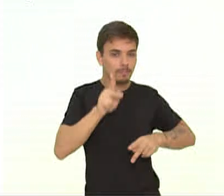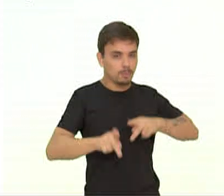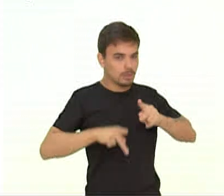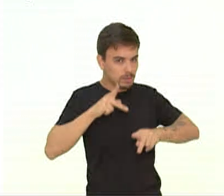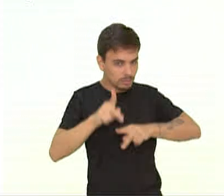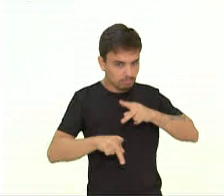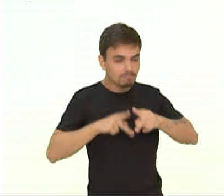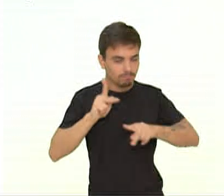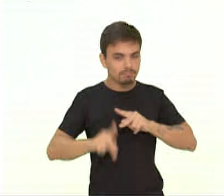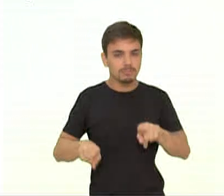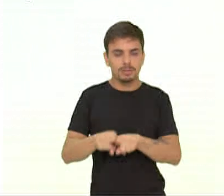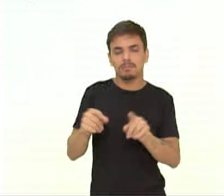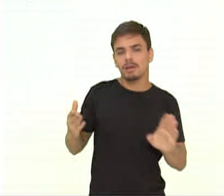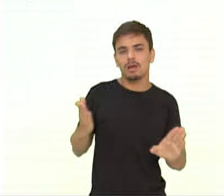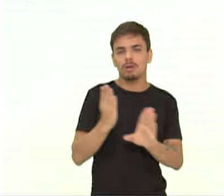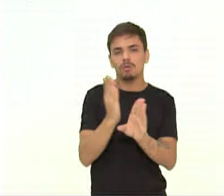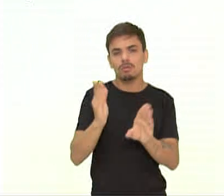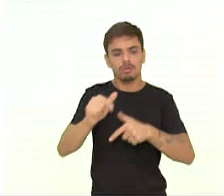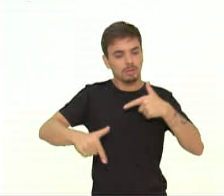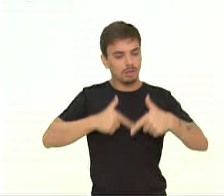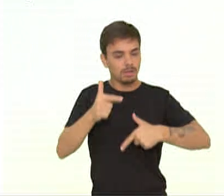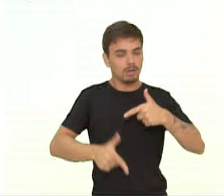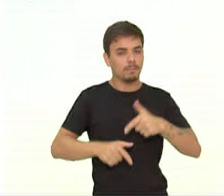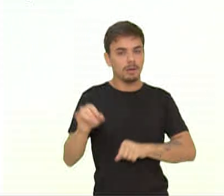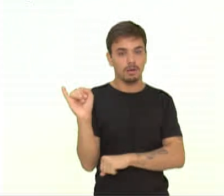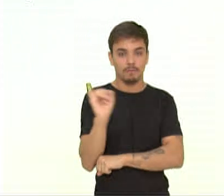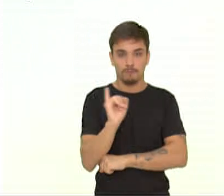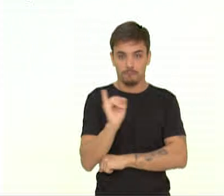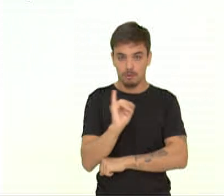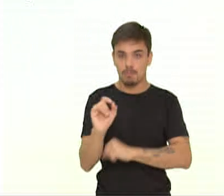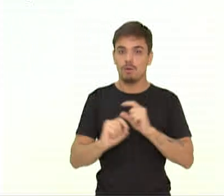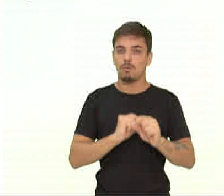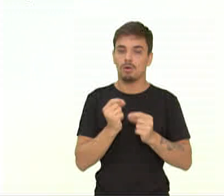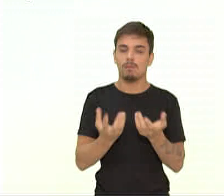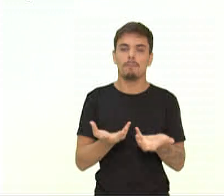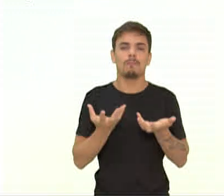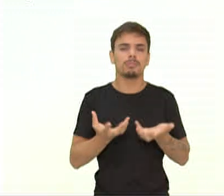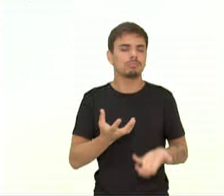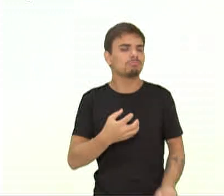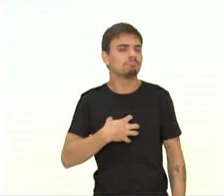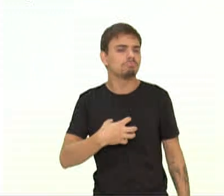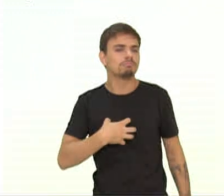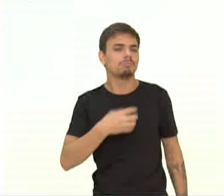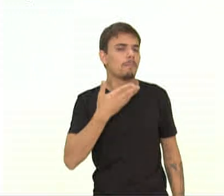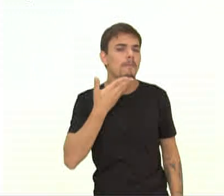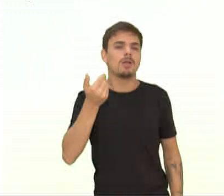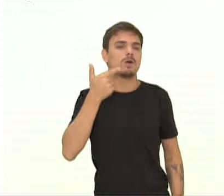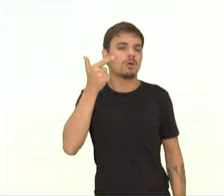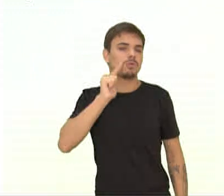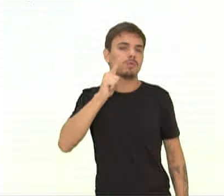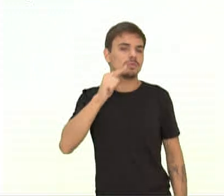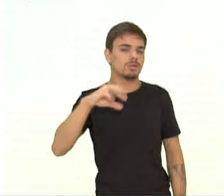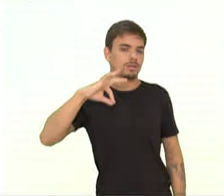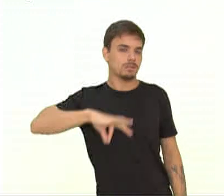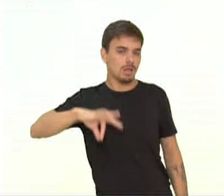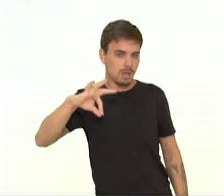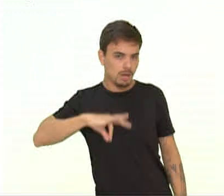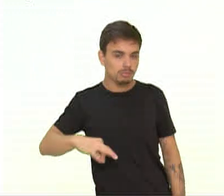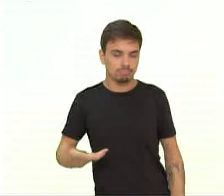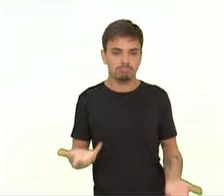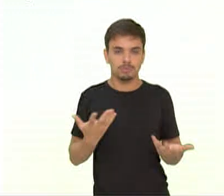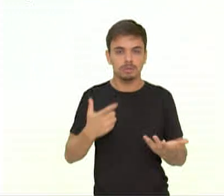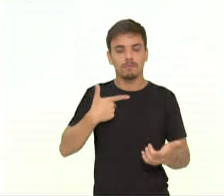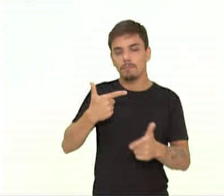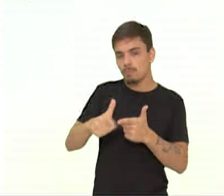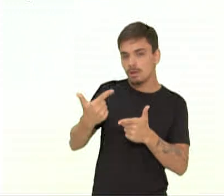população que encontrou no trabalho informal a melhor maneira de conseguir seu sustento. Eu tive problemas